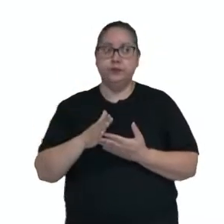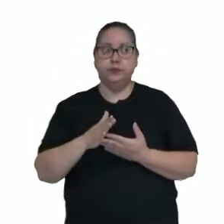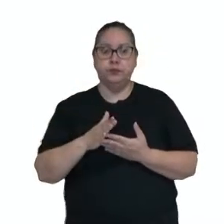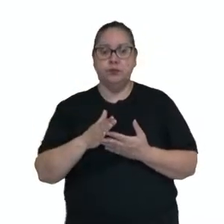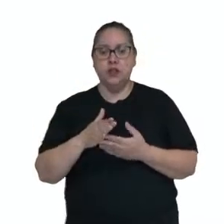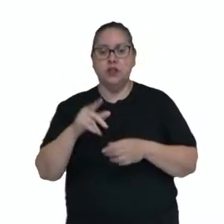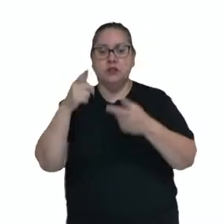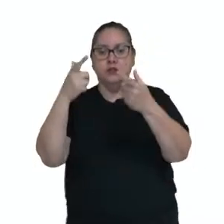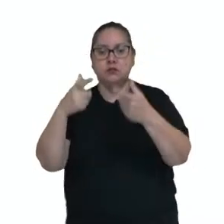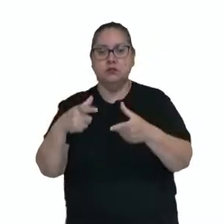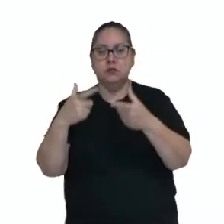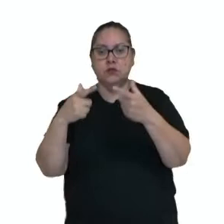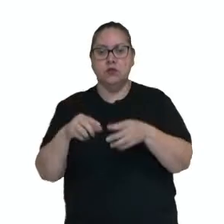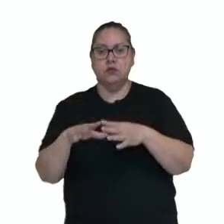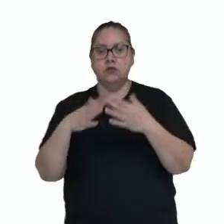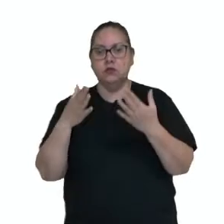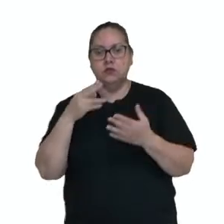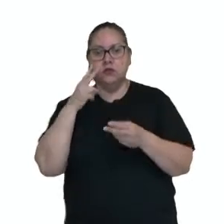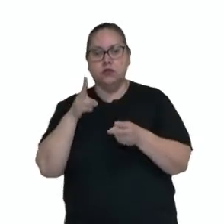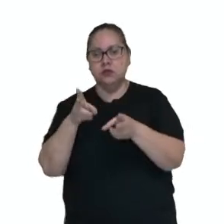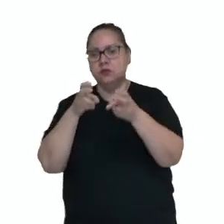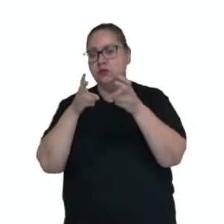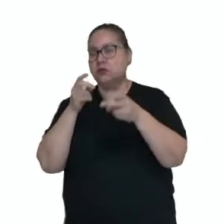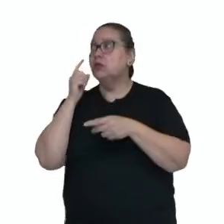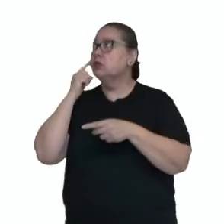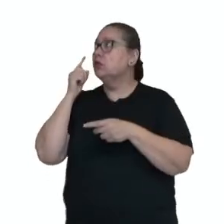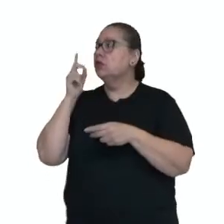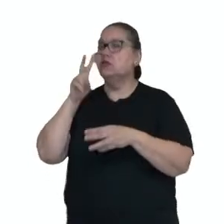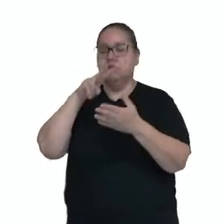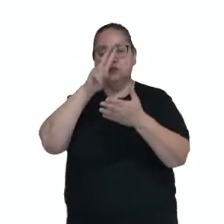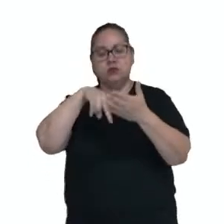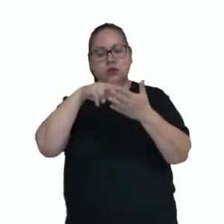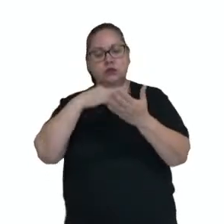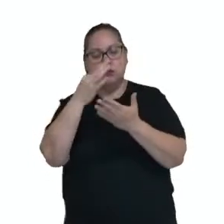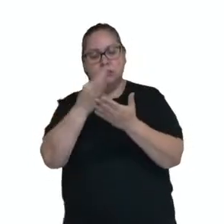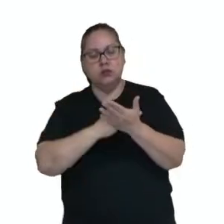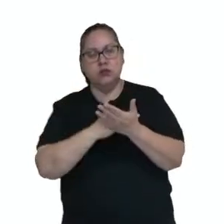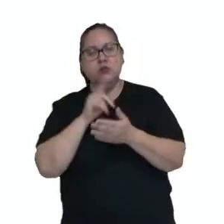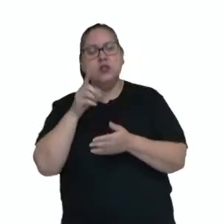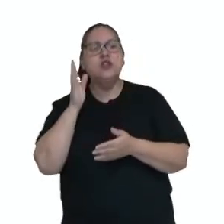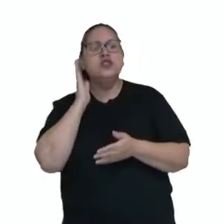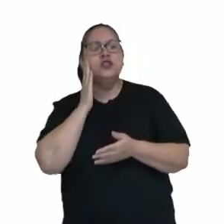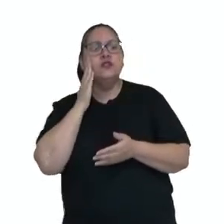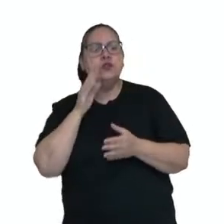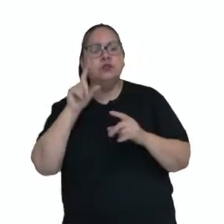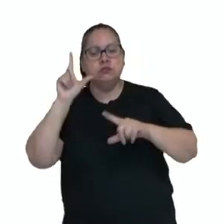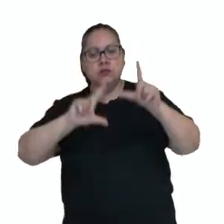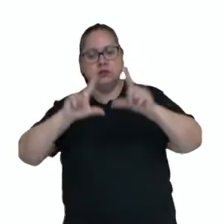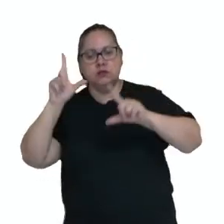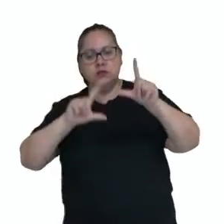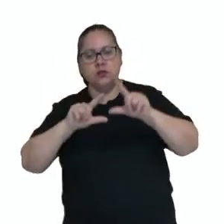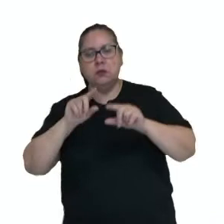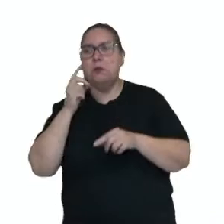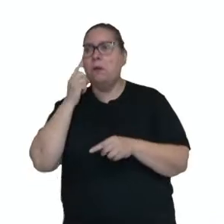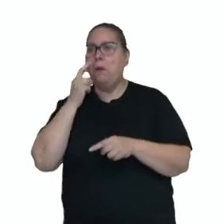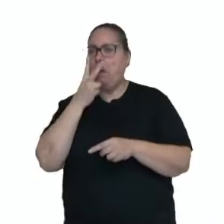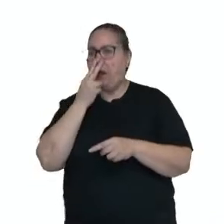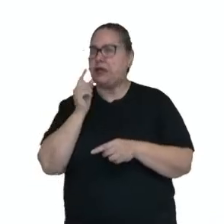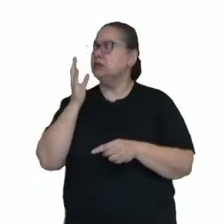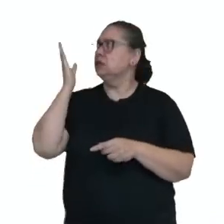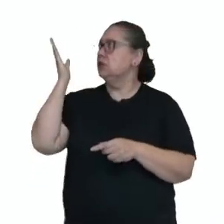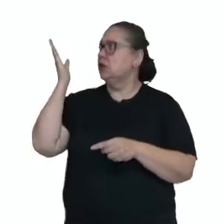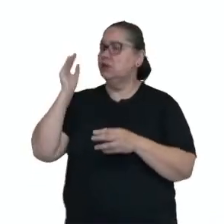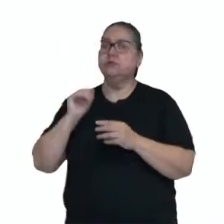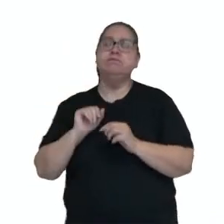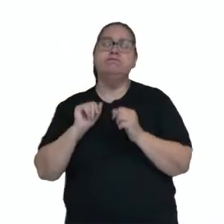nesse local? Enquanto você observa a imagem, eu faço a leitura do texto. Você já viu na televisão uma cena parecida como